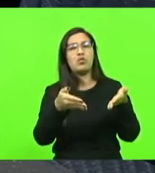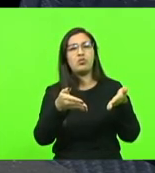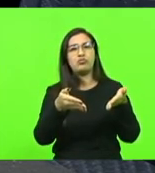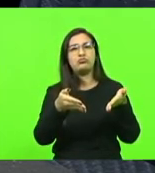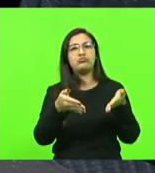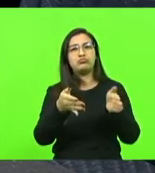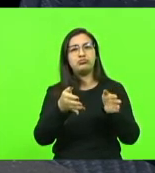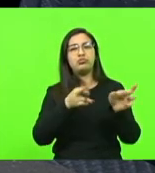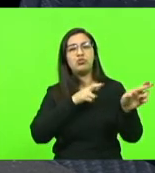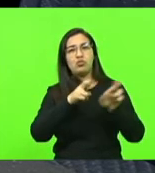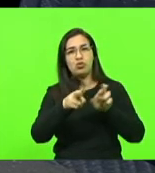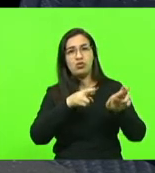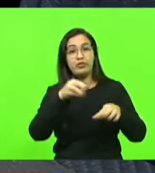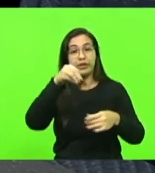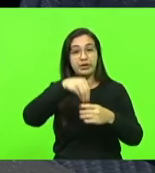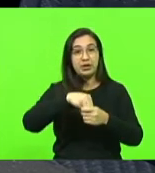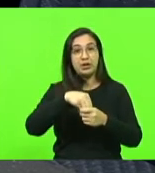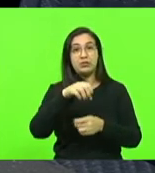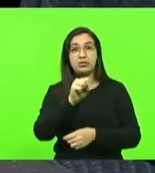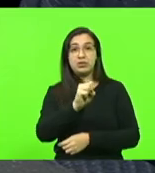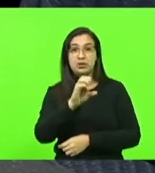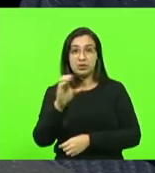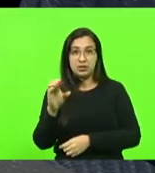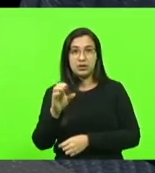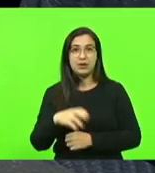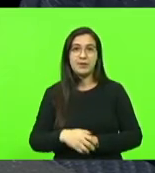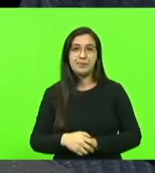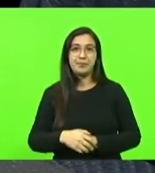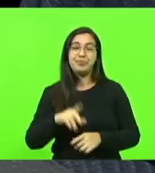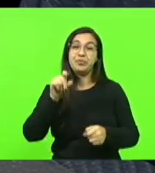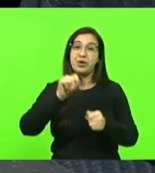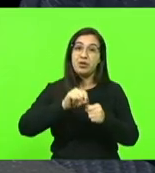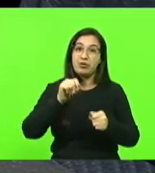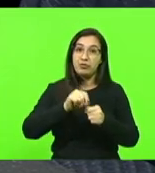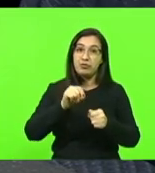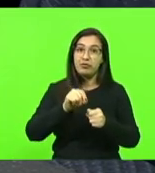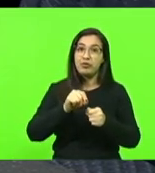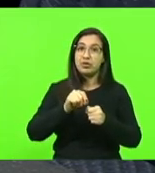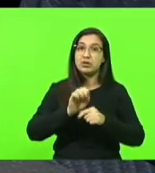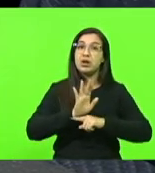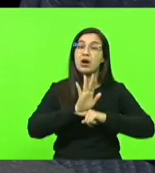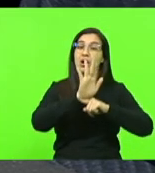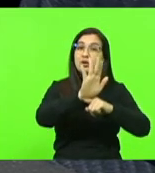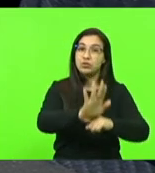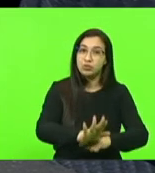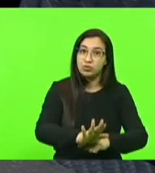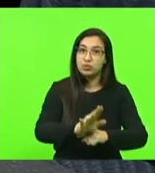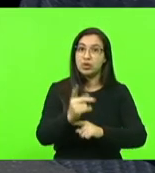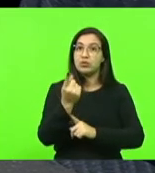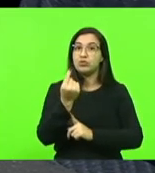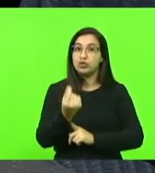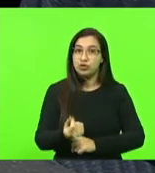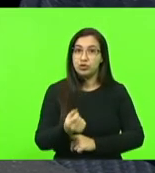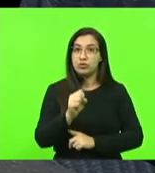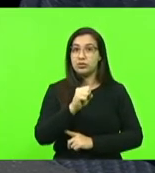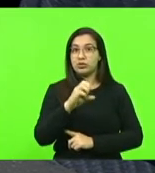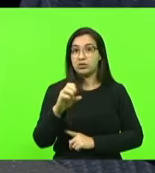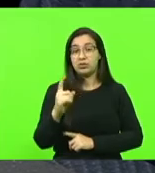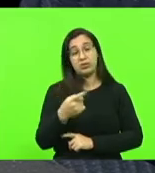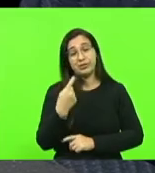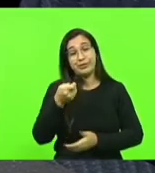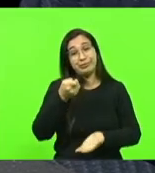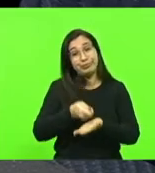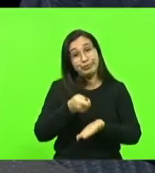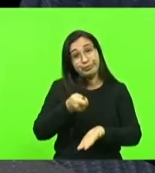estão em Santa Catarina, nós vamos fazer parte delas com recurso dos catarinenses, infelizmente somos obrigados,